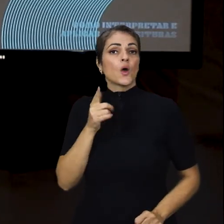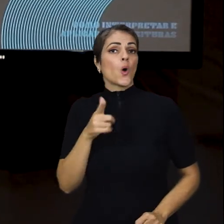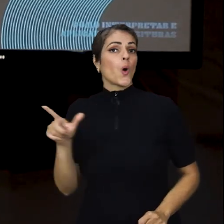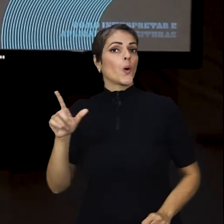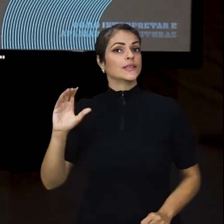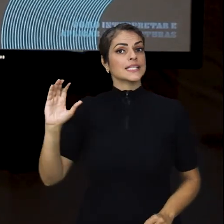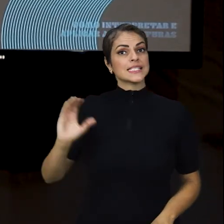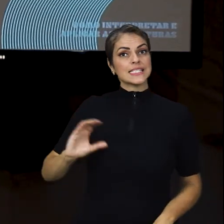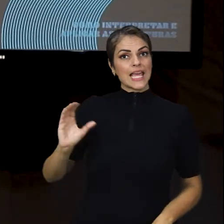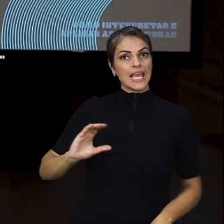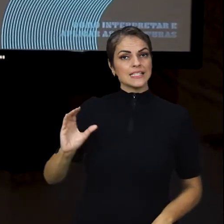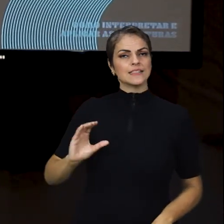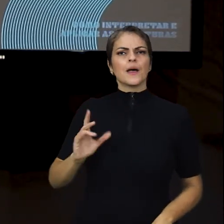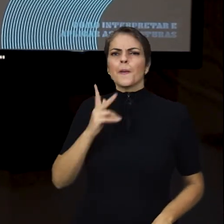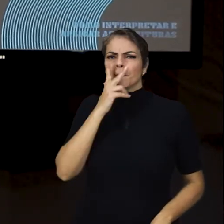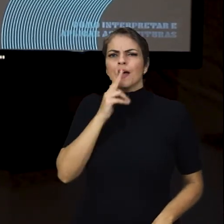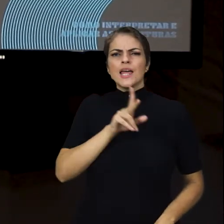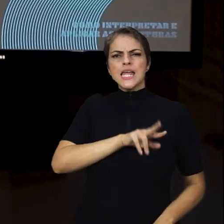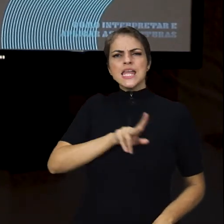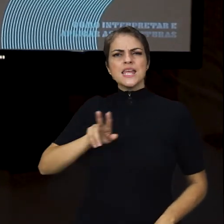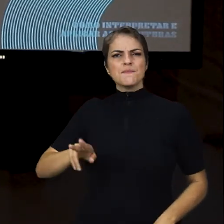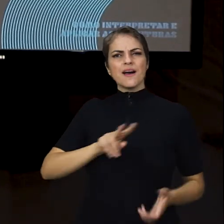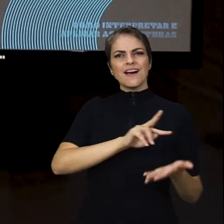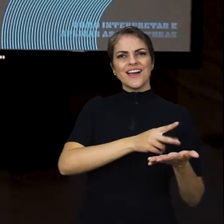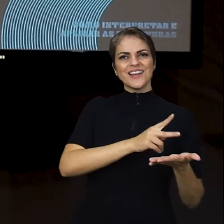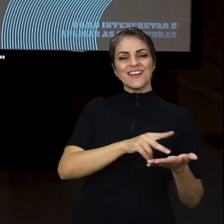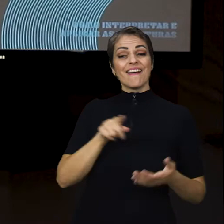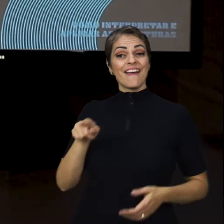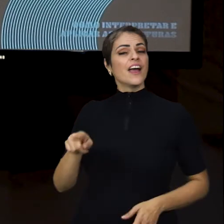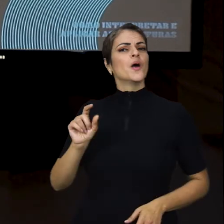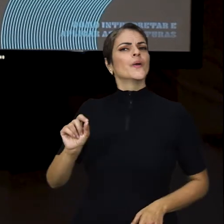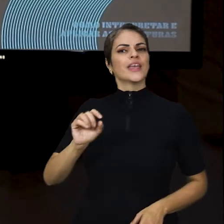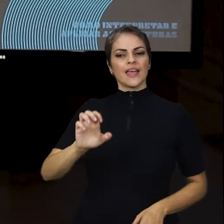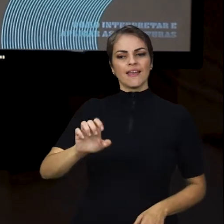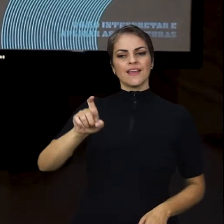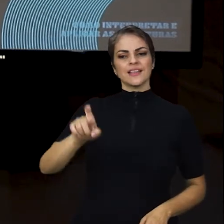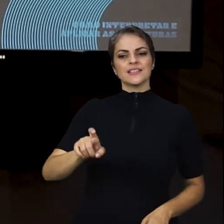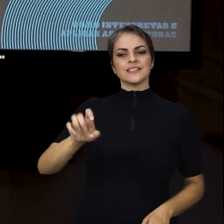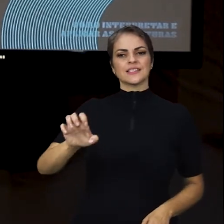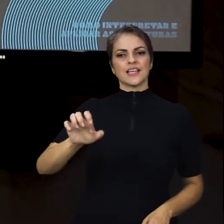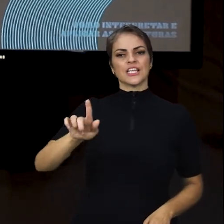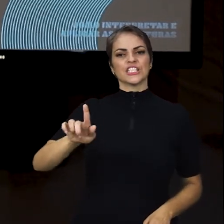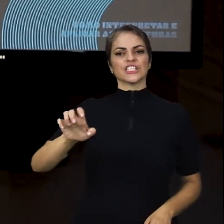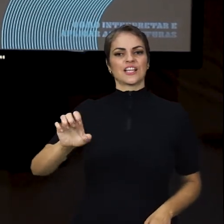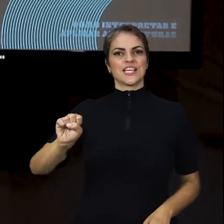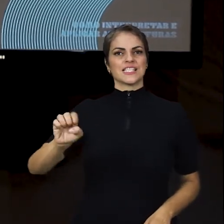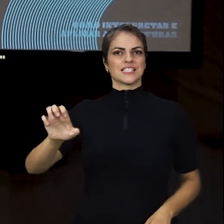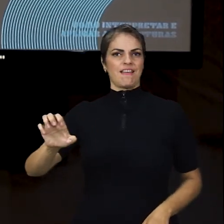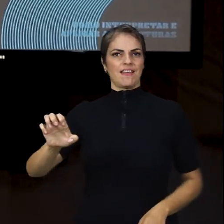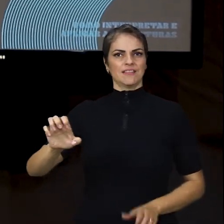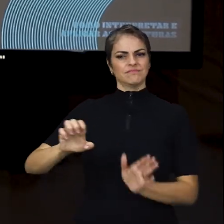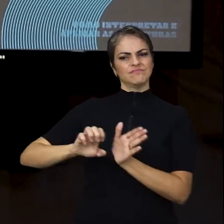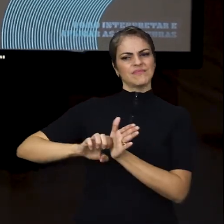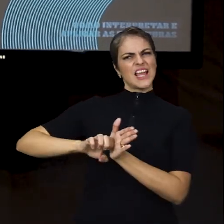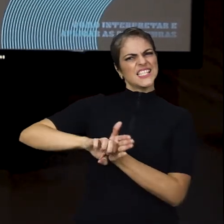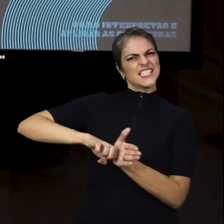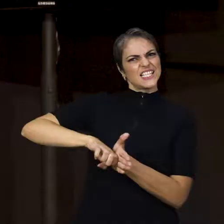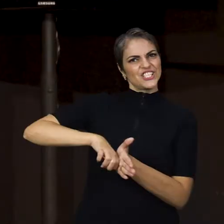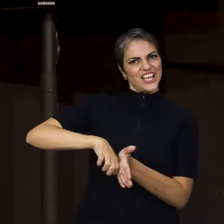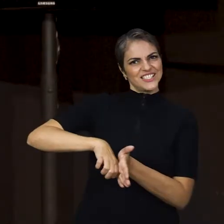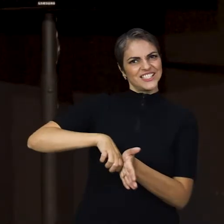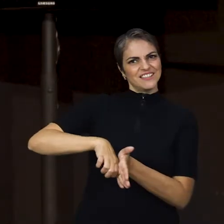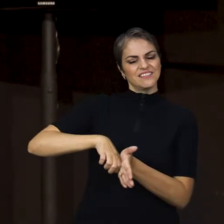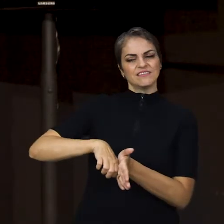para fazer uma boa hermenêutica, que é chamada de exegese. O que é a exegese? E existe muita confusão entre esses termos